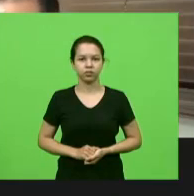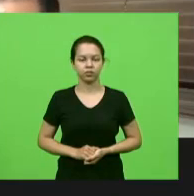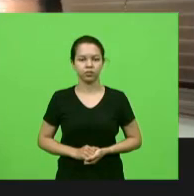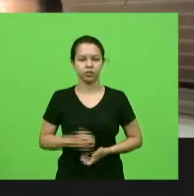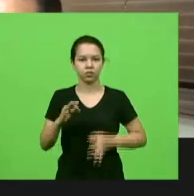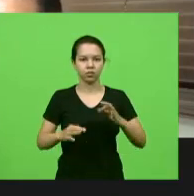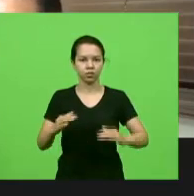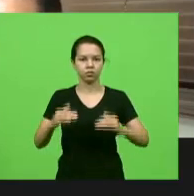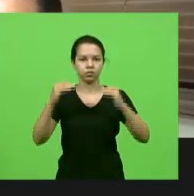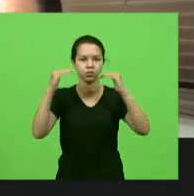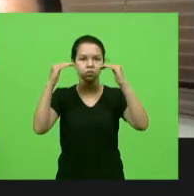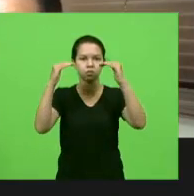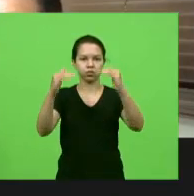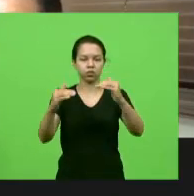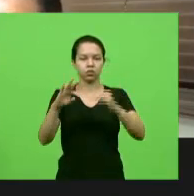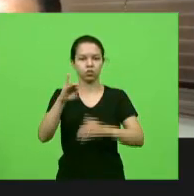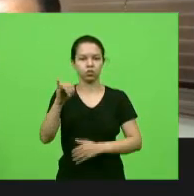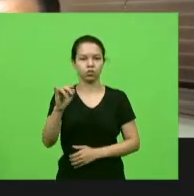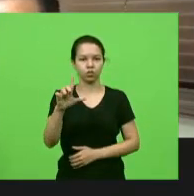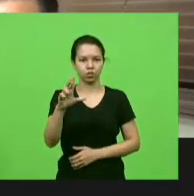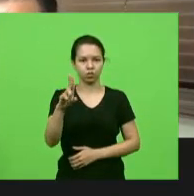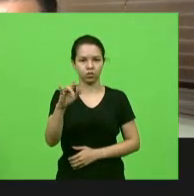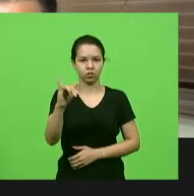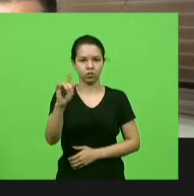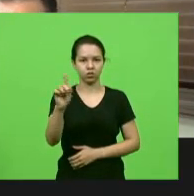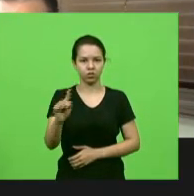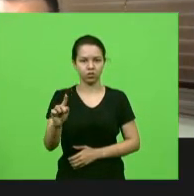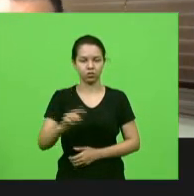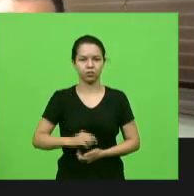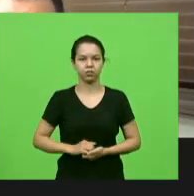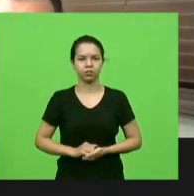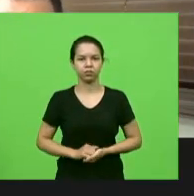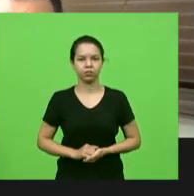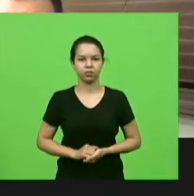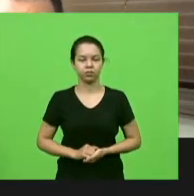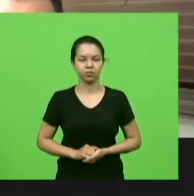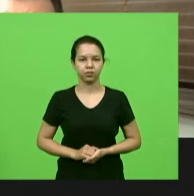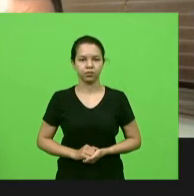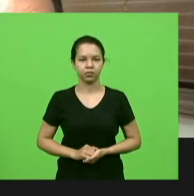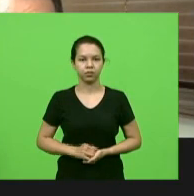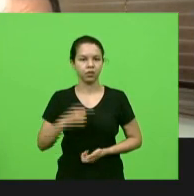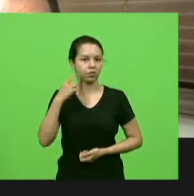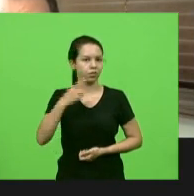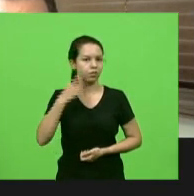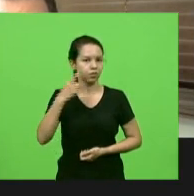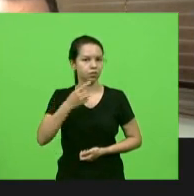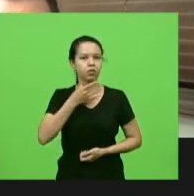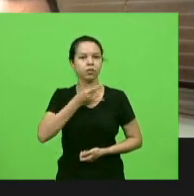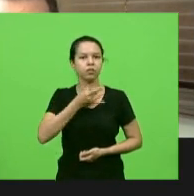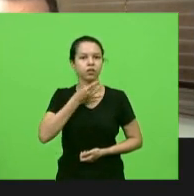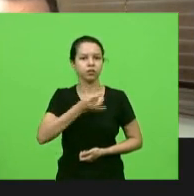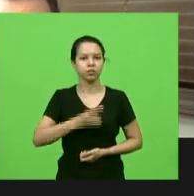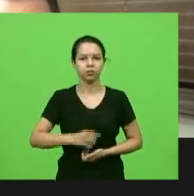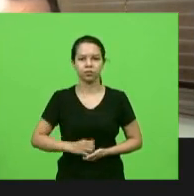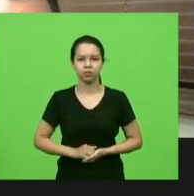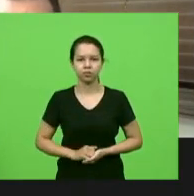desembargador Luiz Zanellato, deputado Valdir Cobalcini,